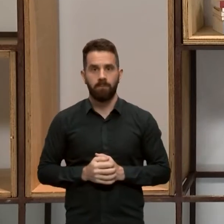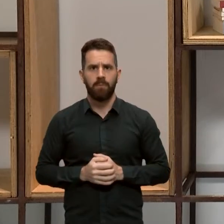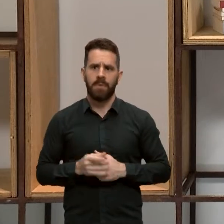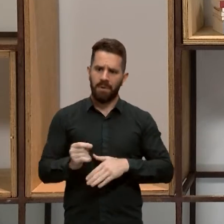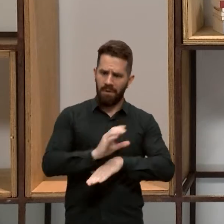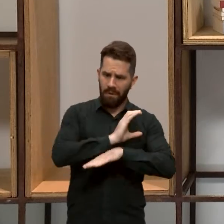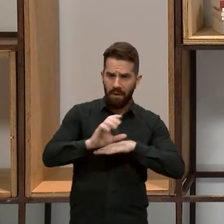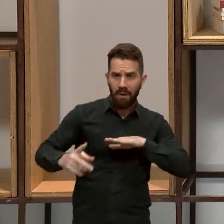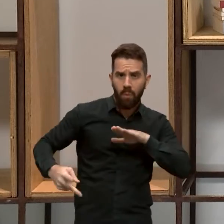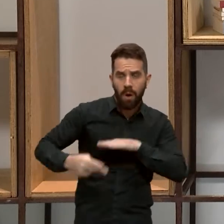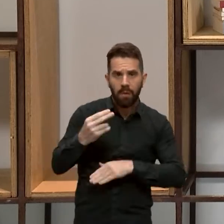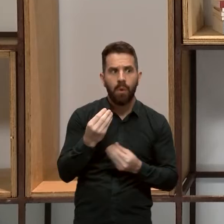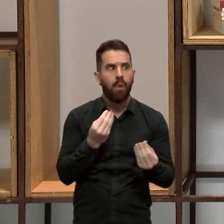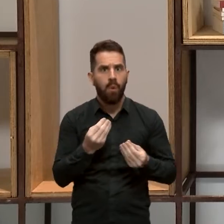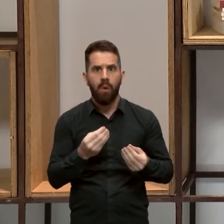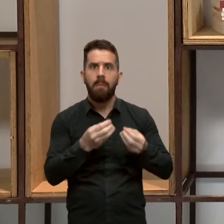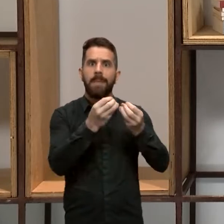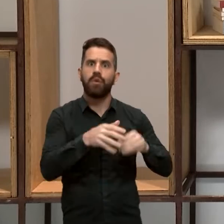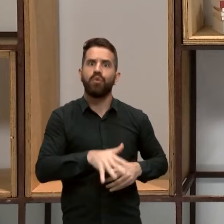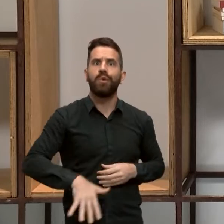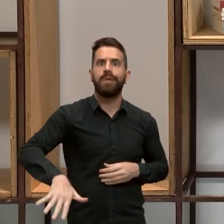impacto disso para o ensino público.